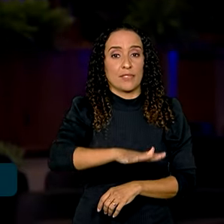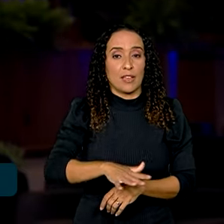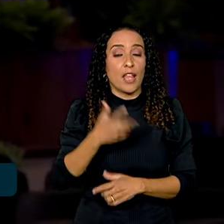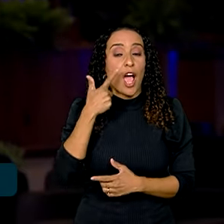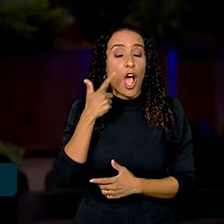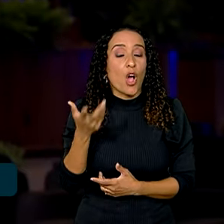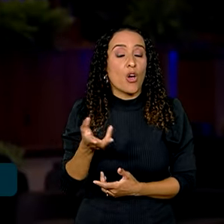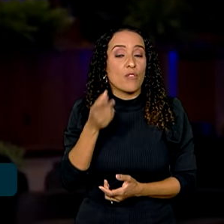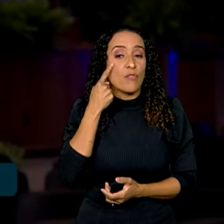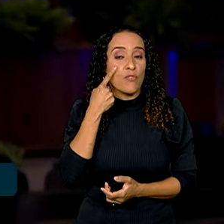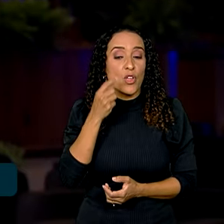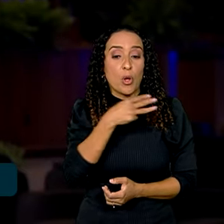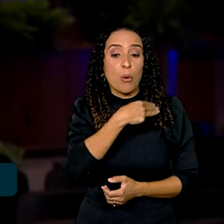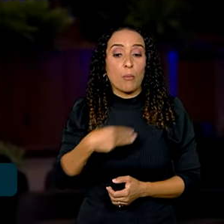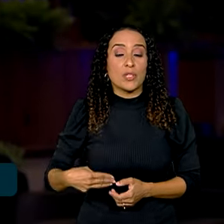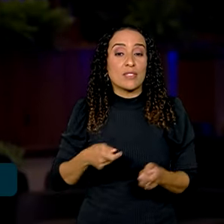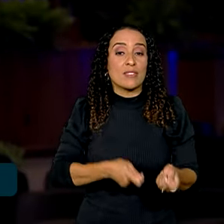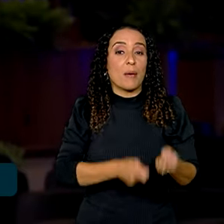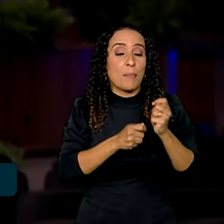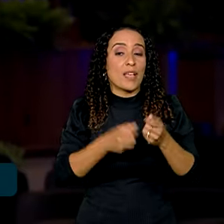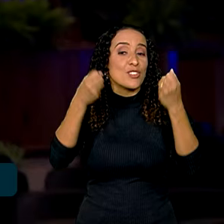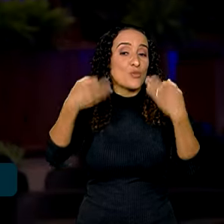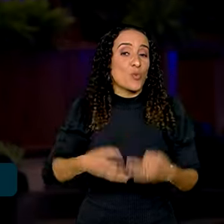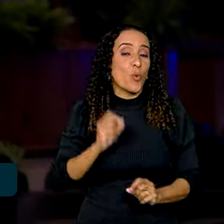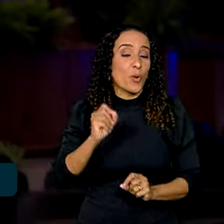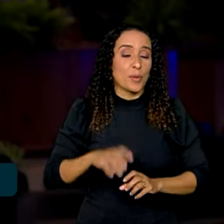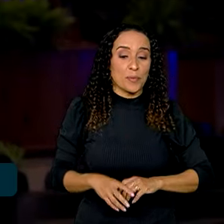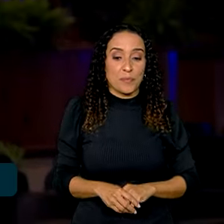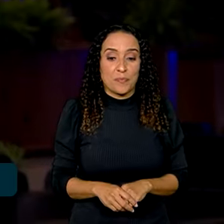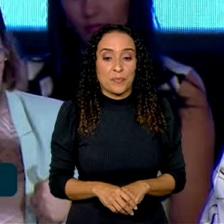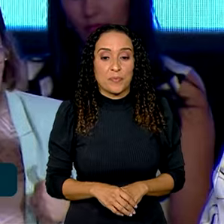ouvir agora o que disse o ministro da Pesca e Aquicultura.